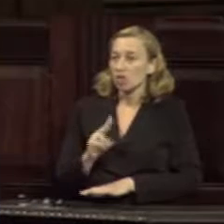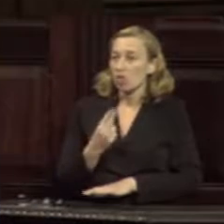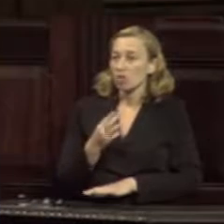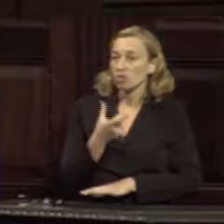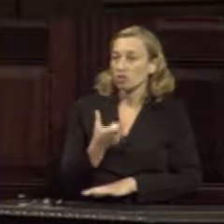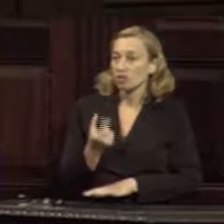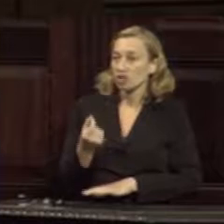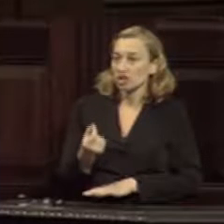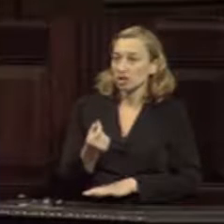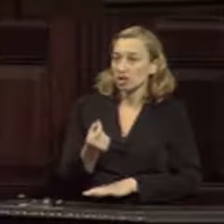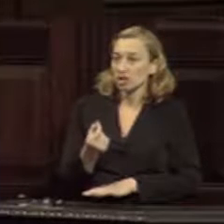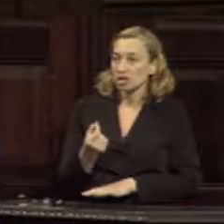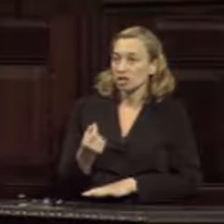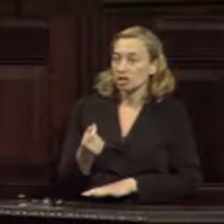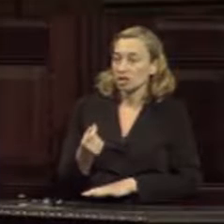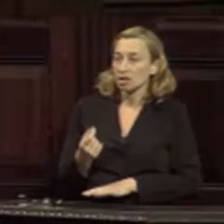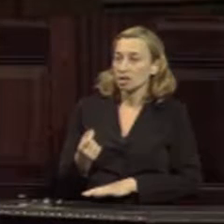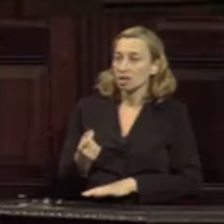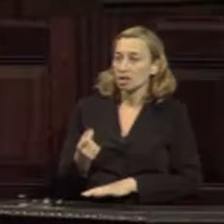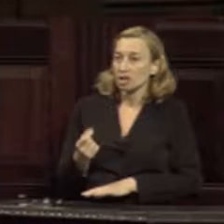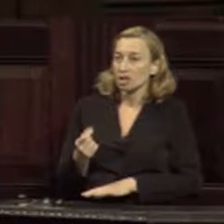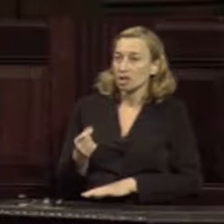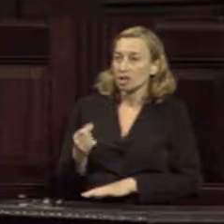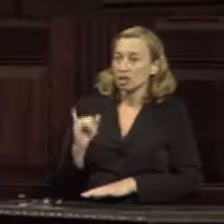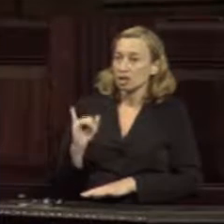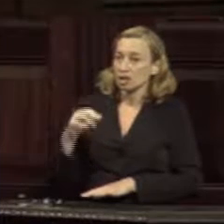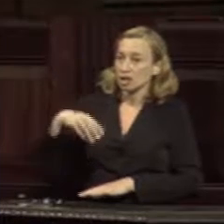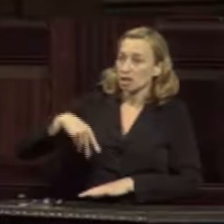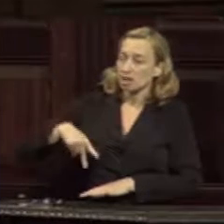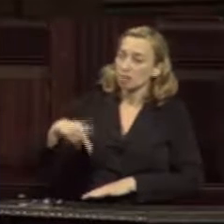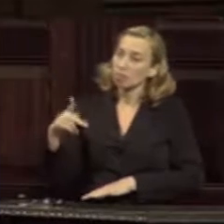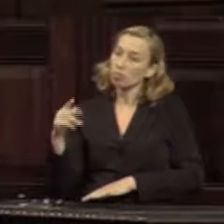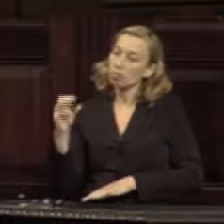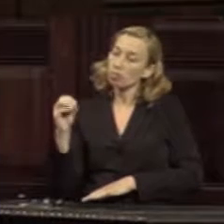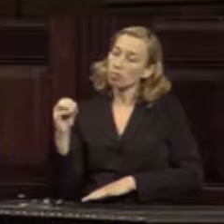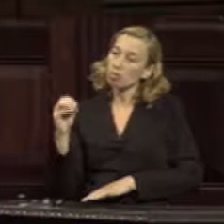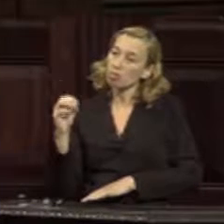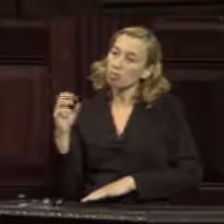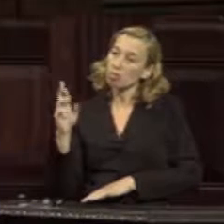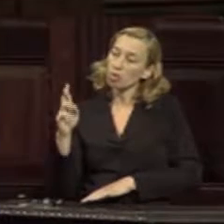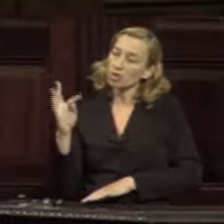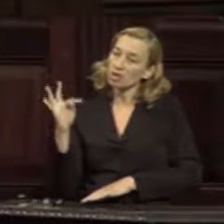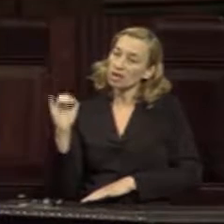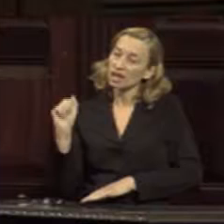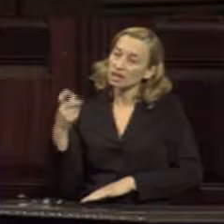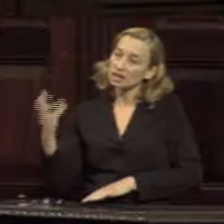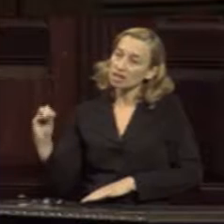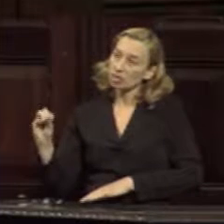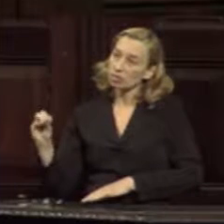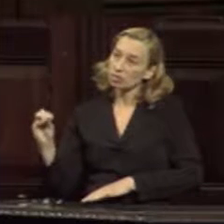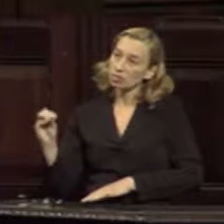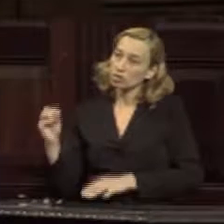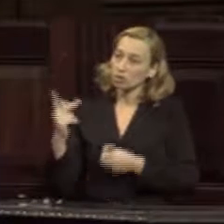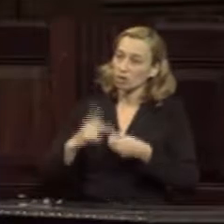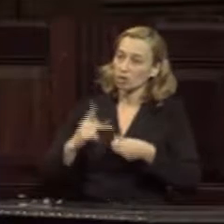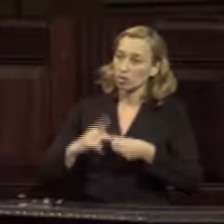da importação e investimentos para a extração de petróleo no estado do Rio de Janeiro.